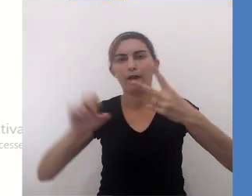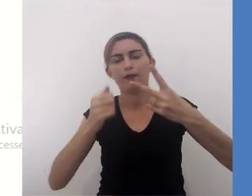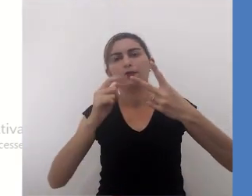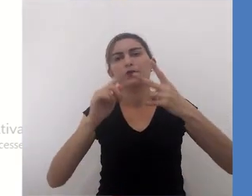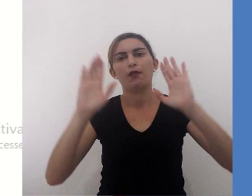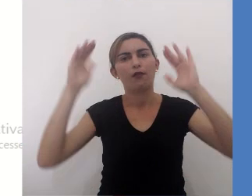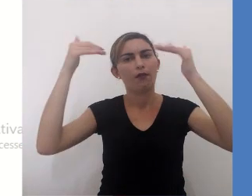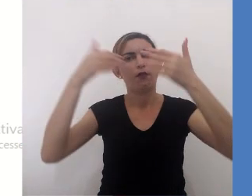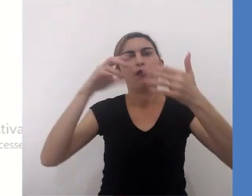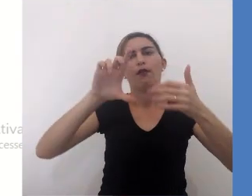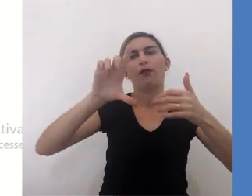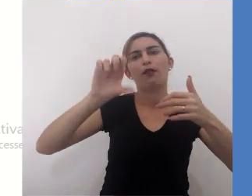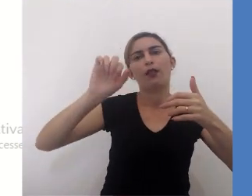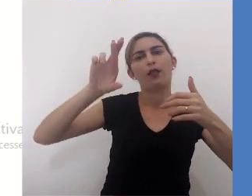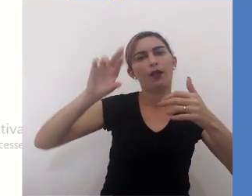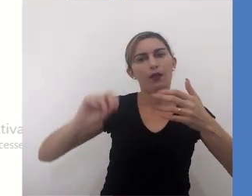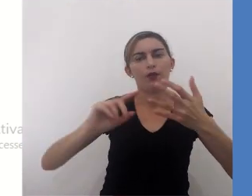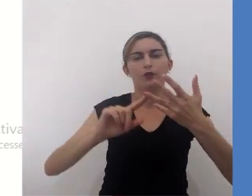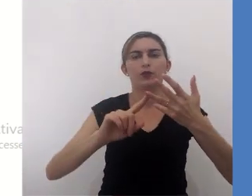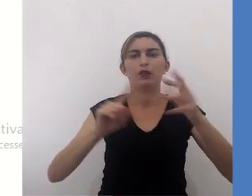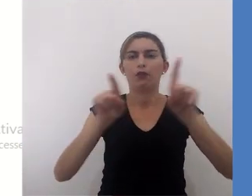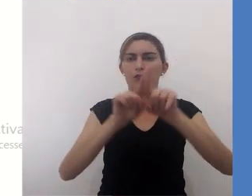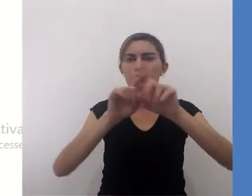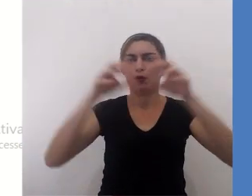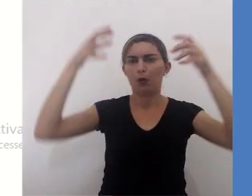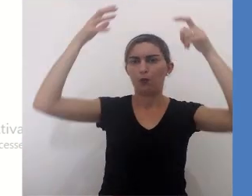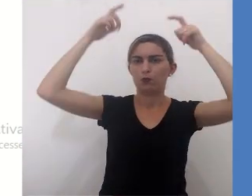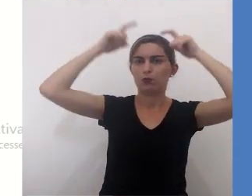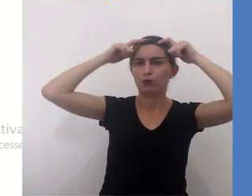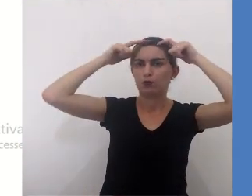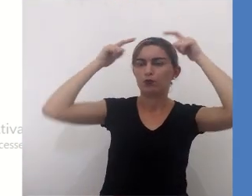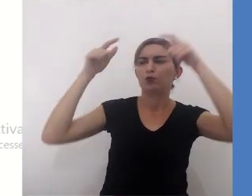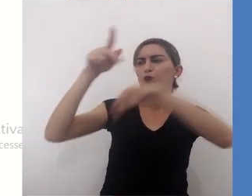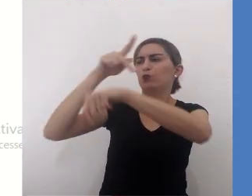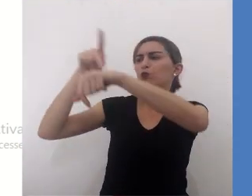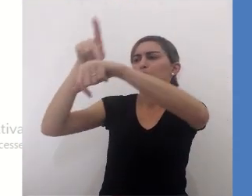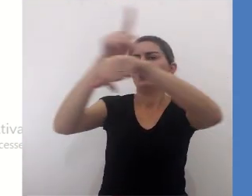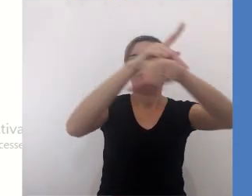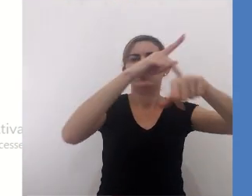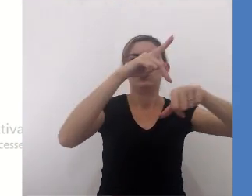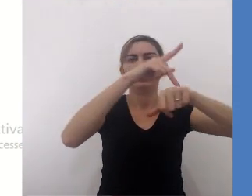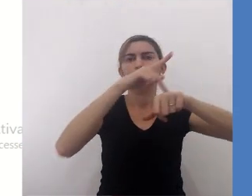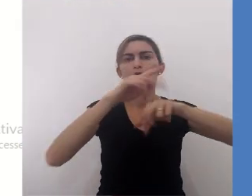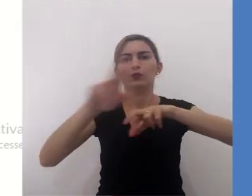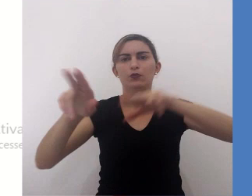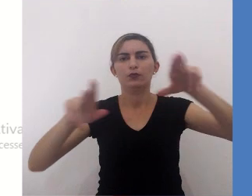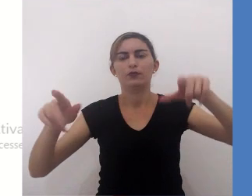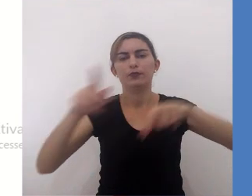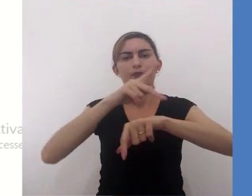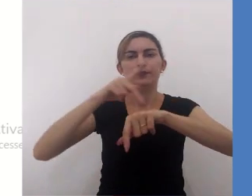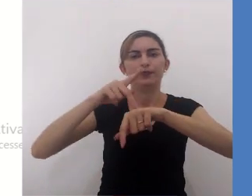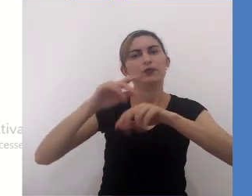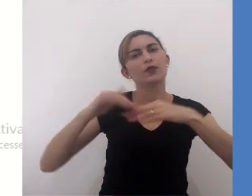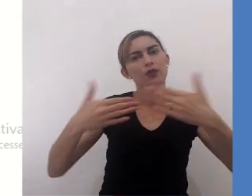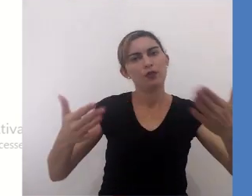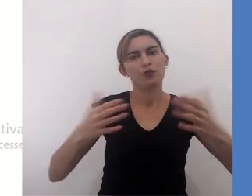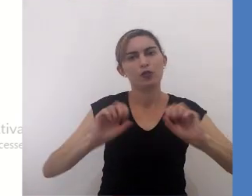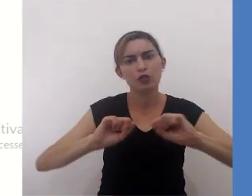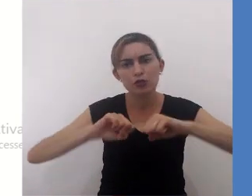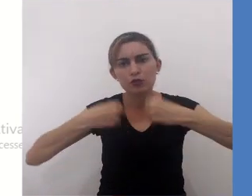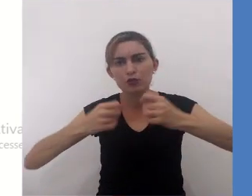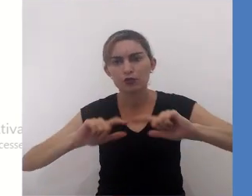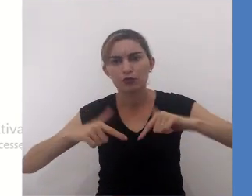clero, é isso. E o poder de quem? Da monarquia em diversos países. Também a gente pode apontar, apesar